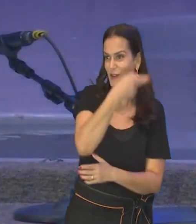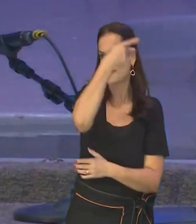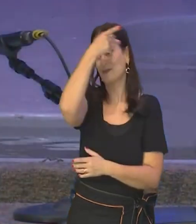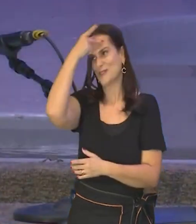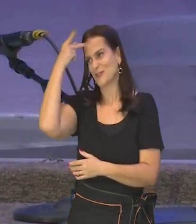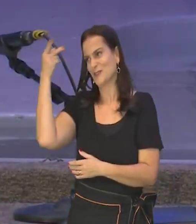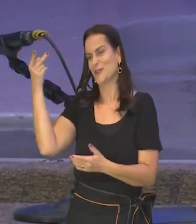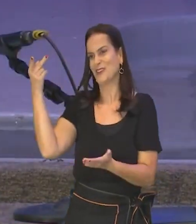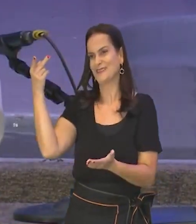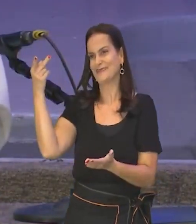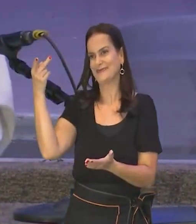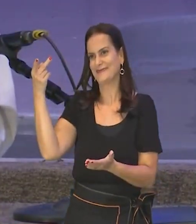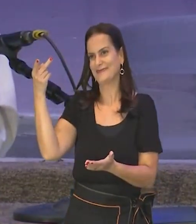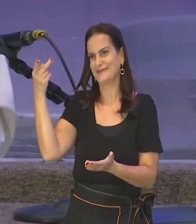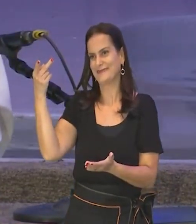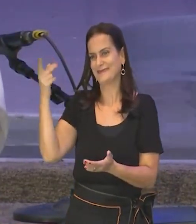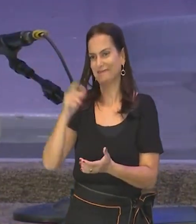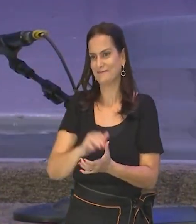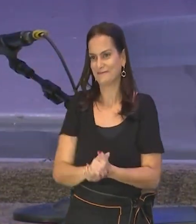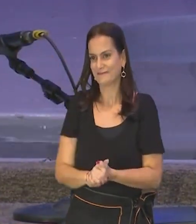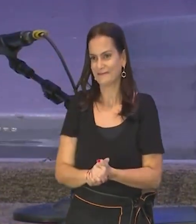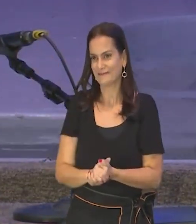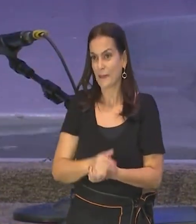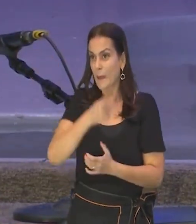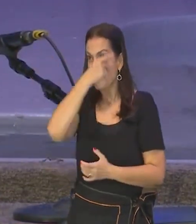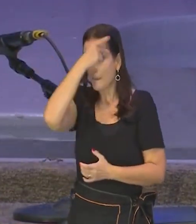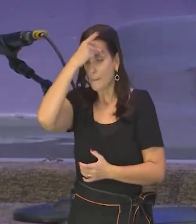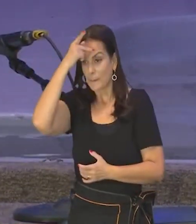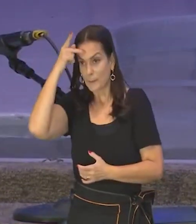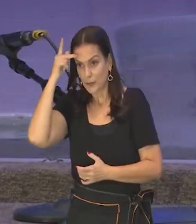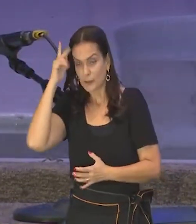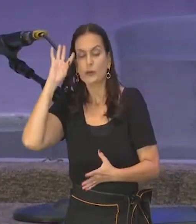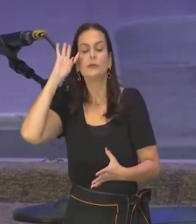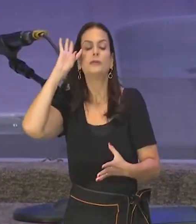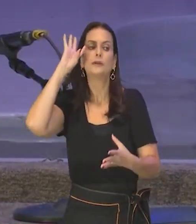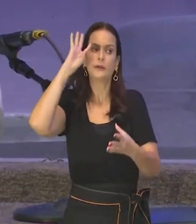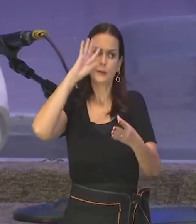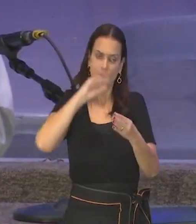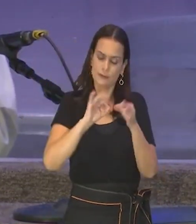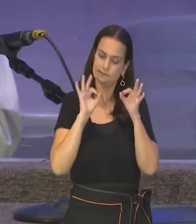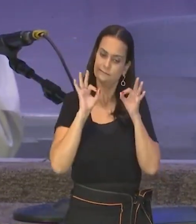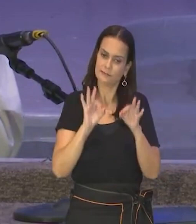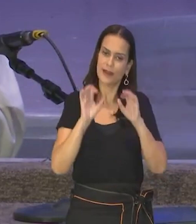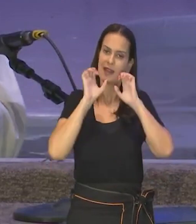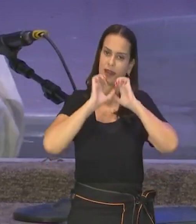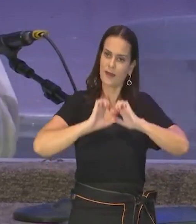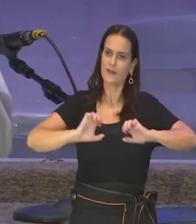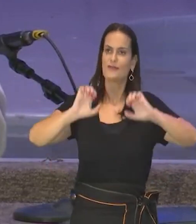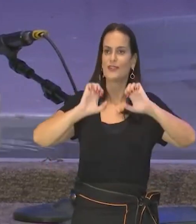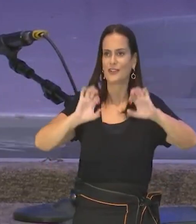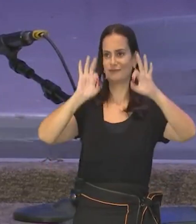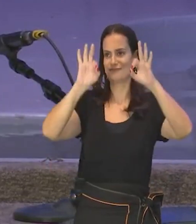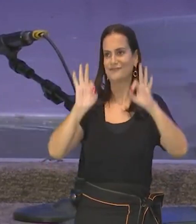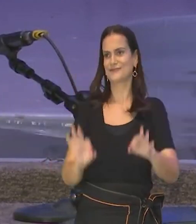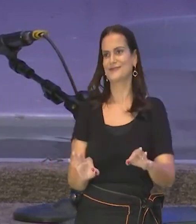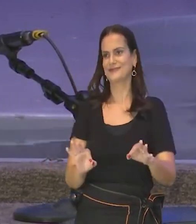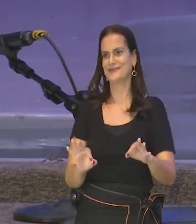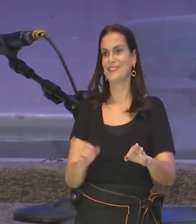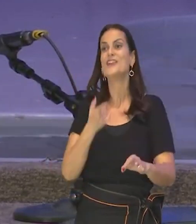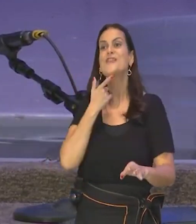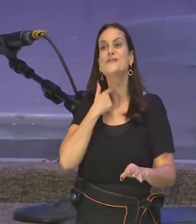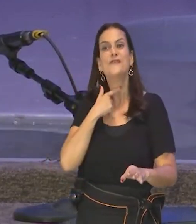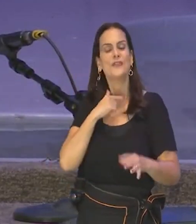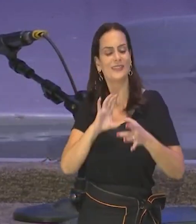novas criaturas, pessoas que entenderam a mensagem do Evangelho e